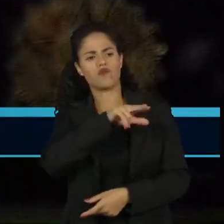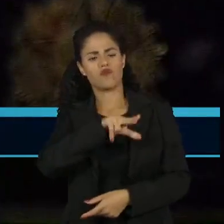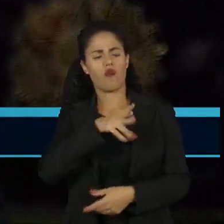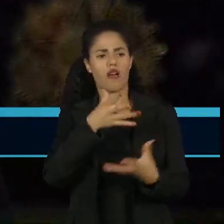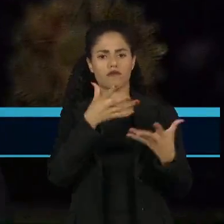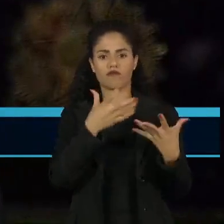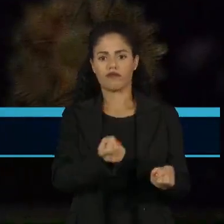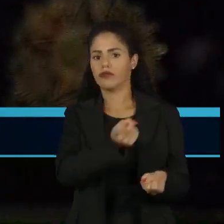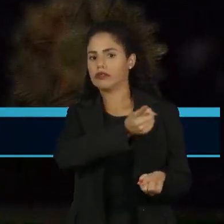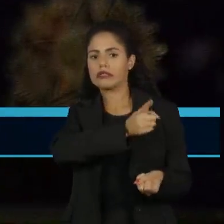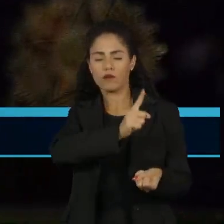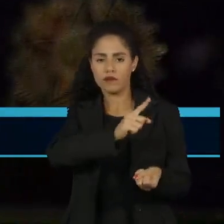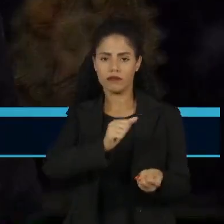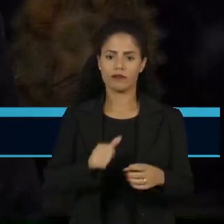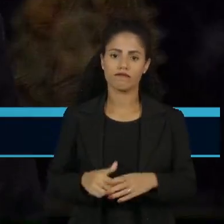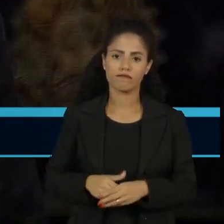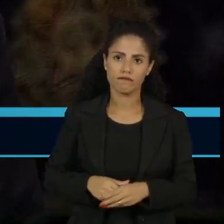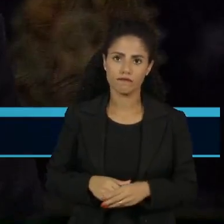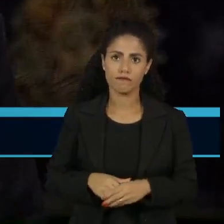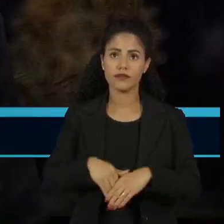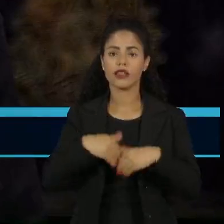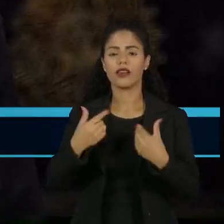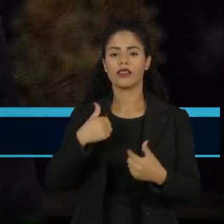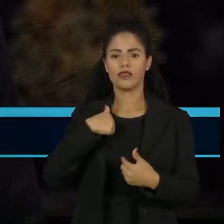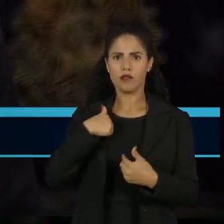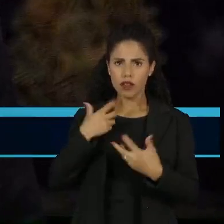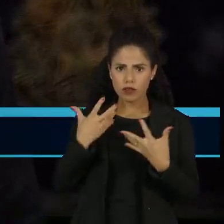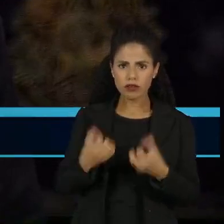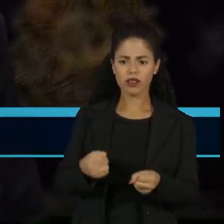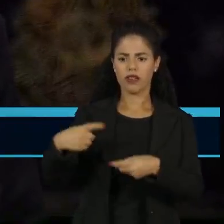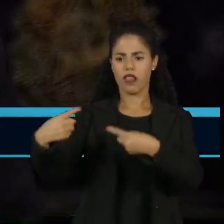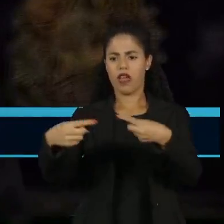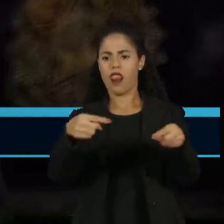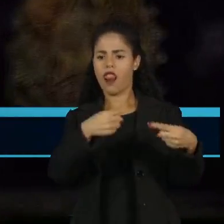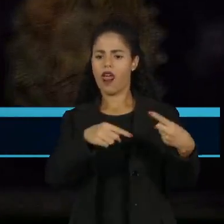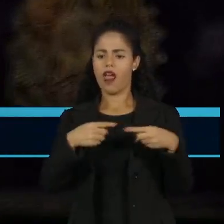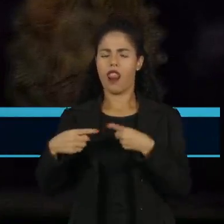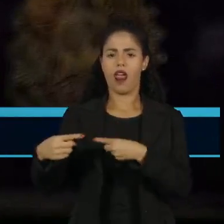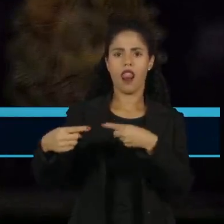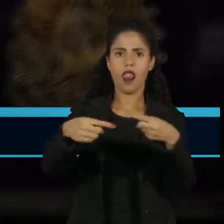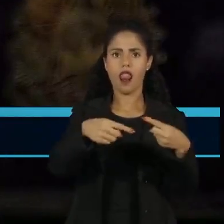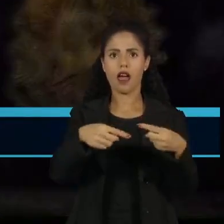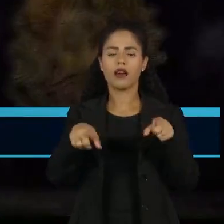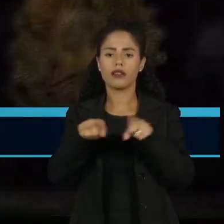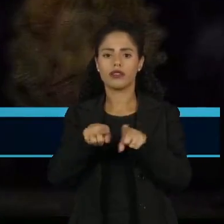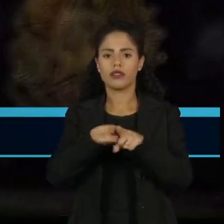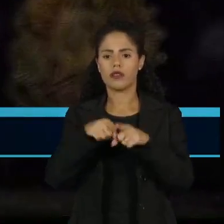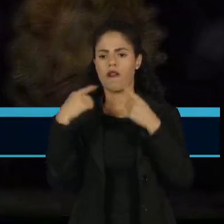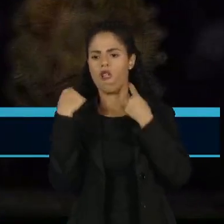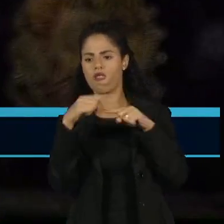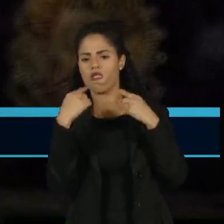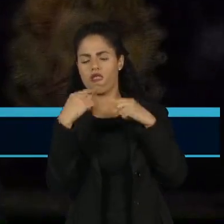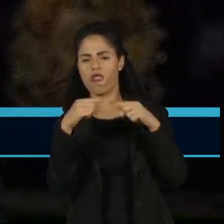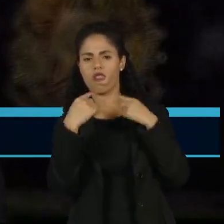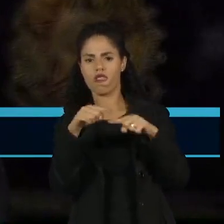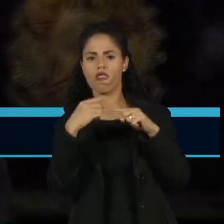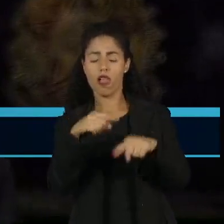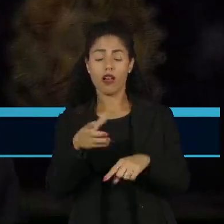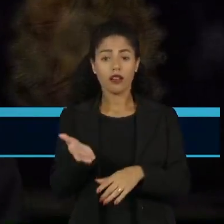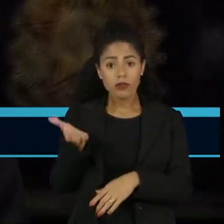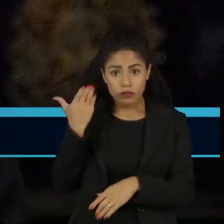a colegialidade do Supremo Tribunal Federal. Então não me permito fazer um debate político, tampouco receber agressões que gratuitamente eu